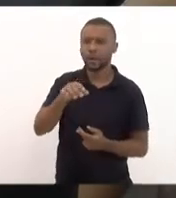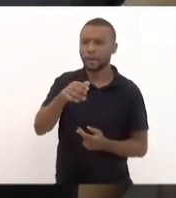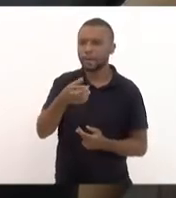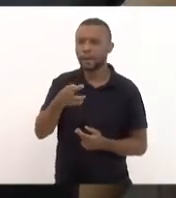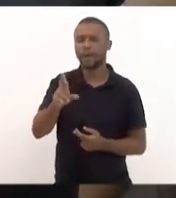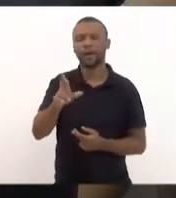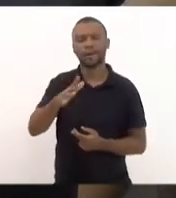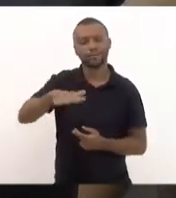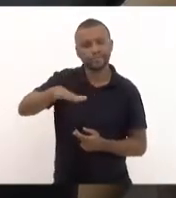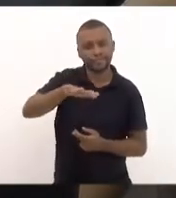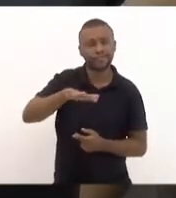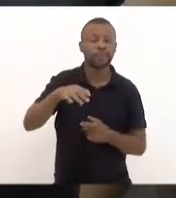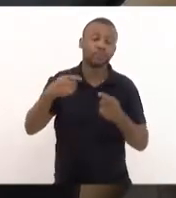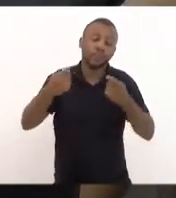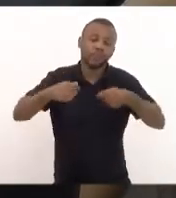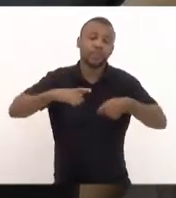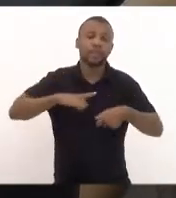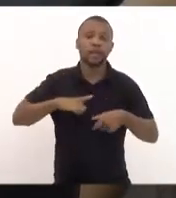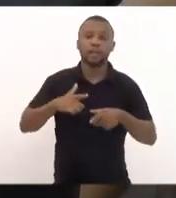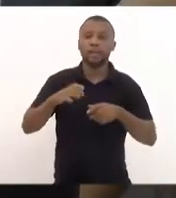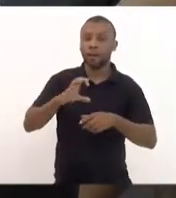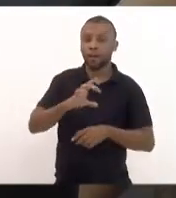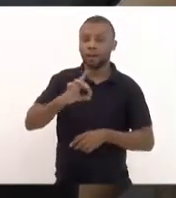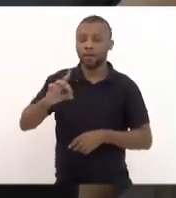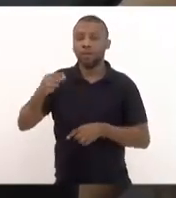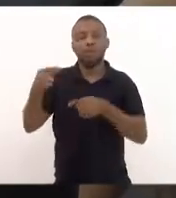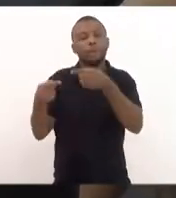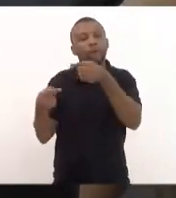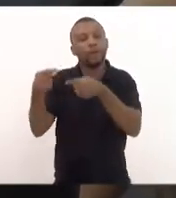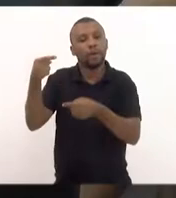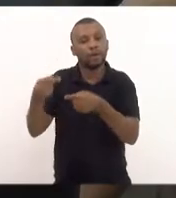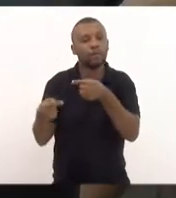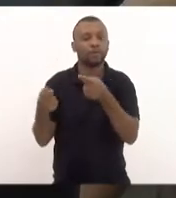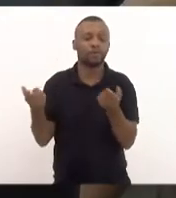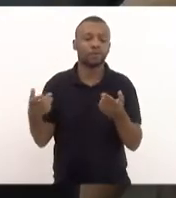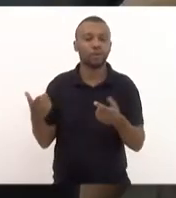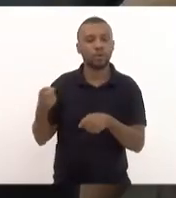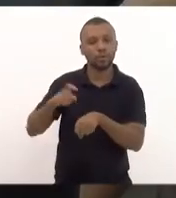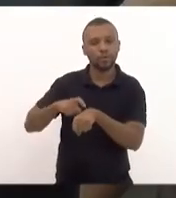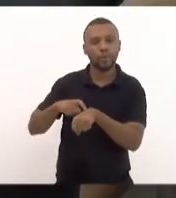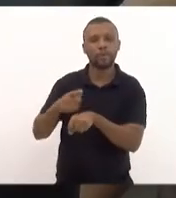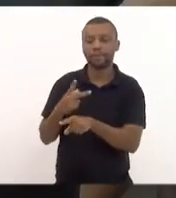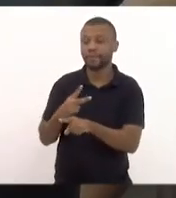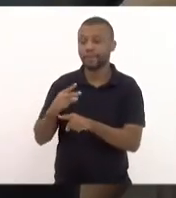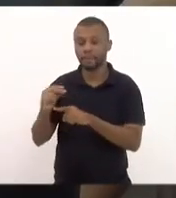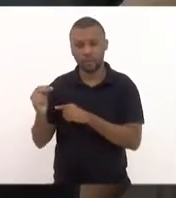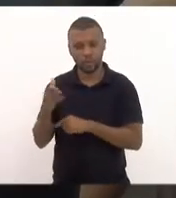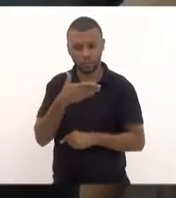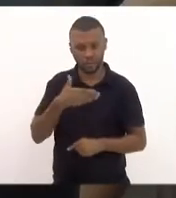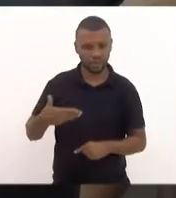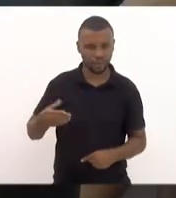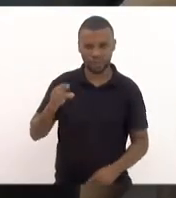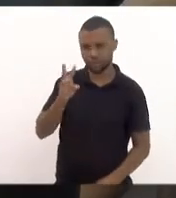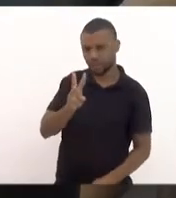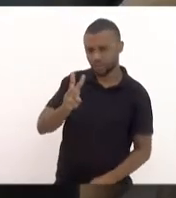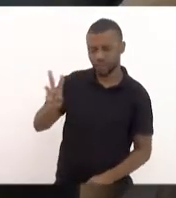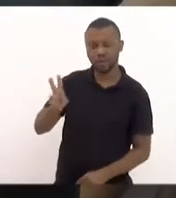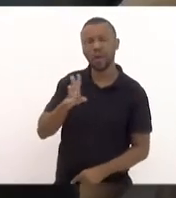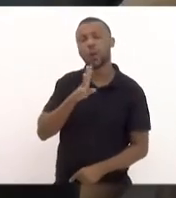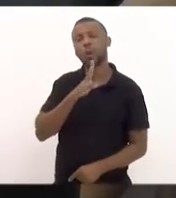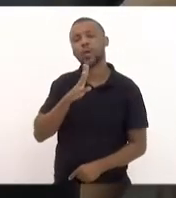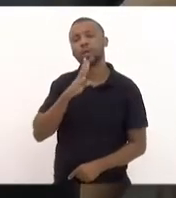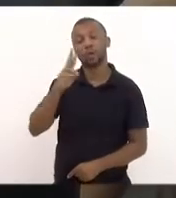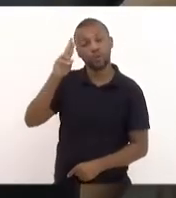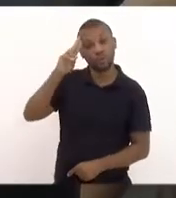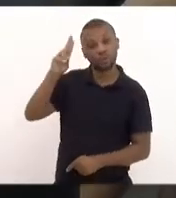Então, você tem que ter uma coordenação de políticas para isso dar certo. Quando o Witzel entrou, eu já conheci o Cleiton há muitos anos, que é o chefe de gabinete dele, pedi para ir lá